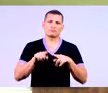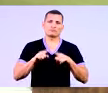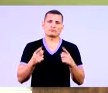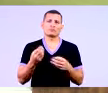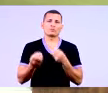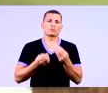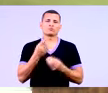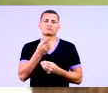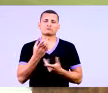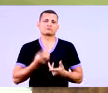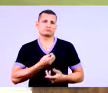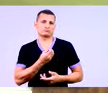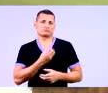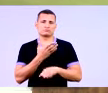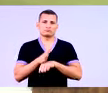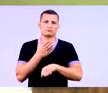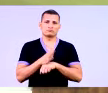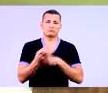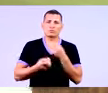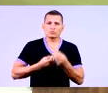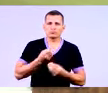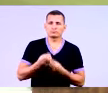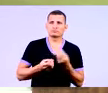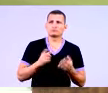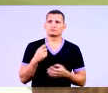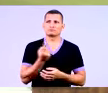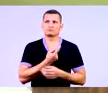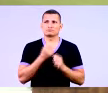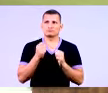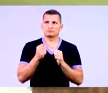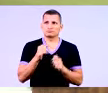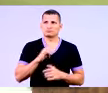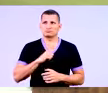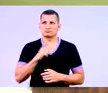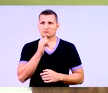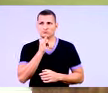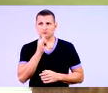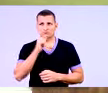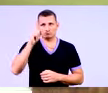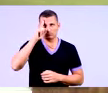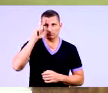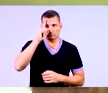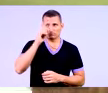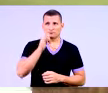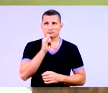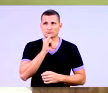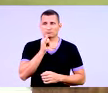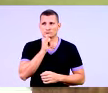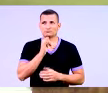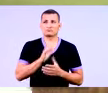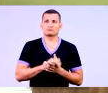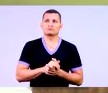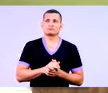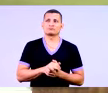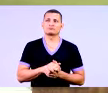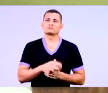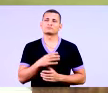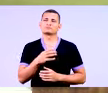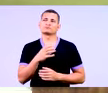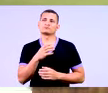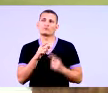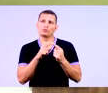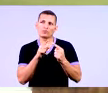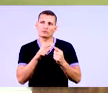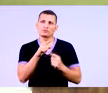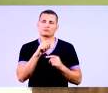vai se aplicar a minha vida prática é como é que nós podemos ter exemplos do nosso dia-a-dia exemplos nesse sentido que nós possamos ter